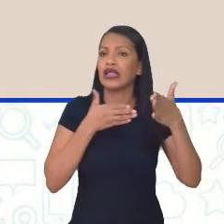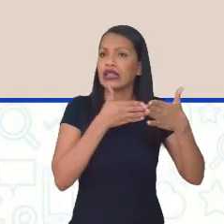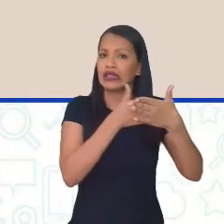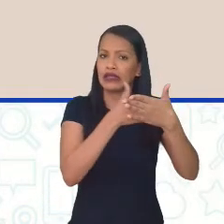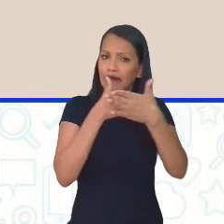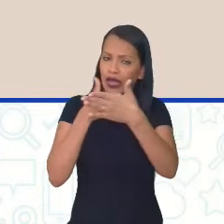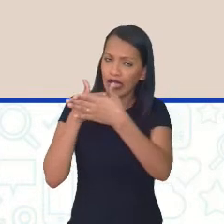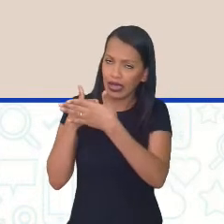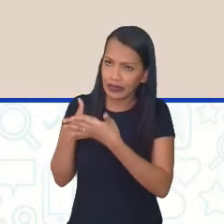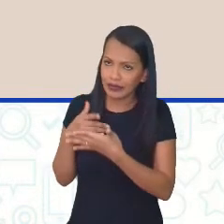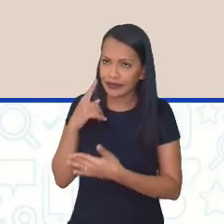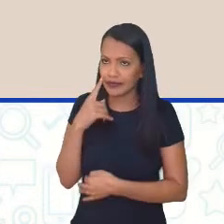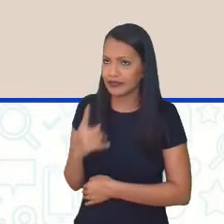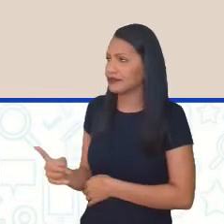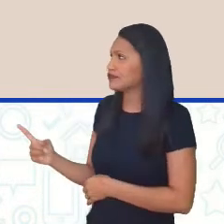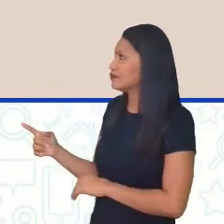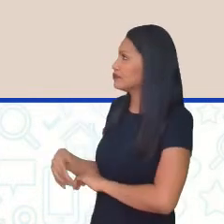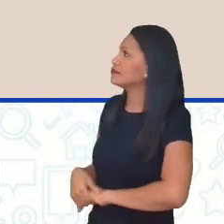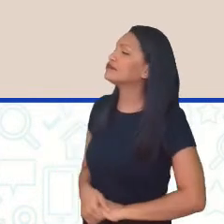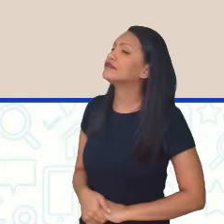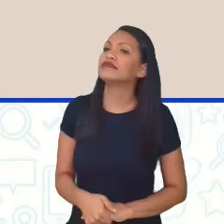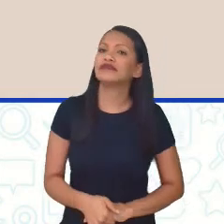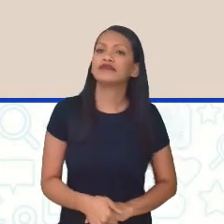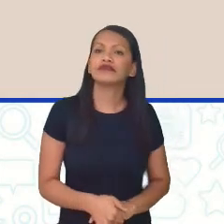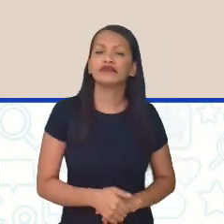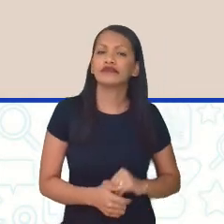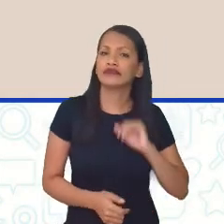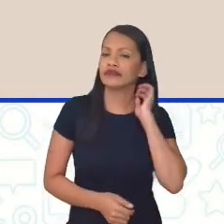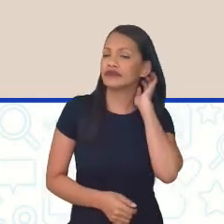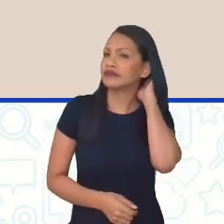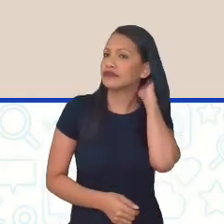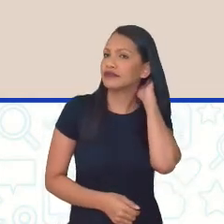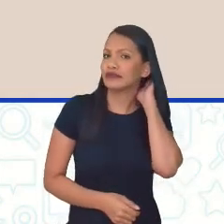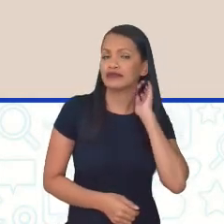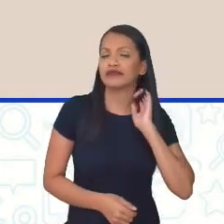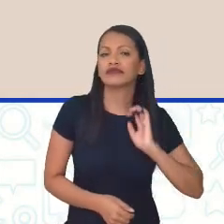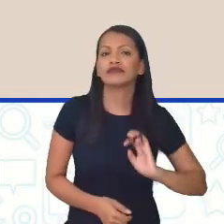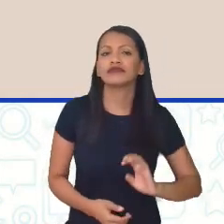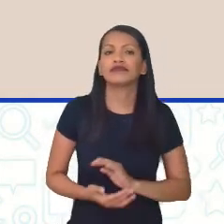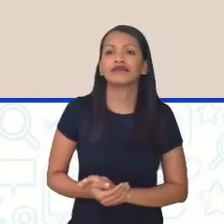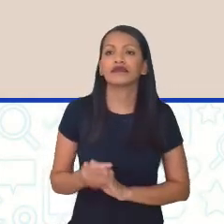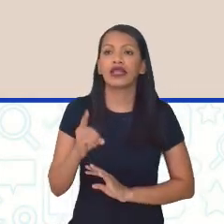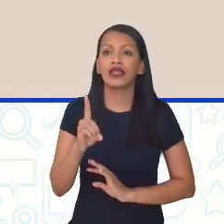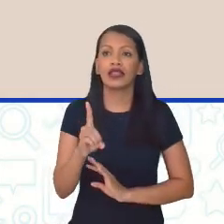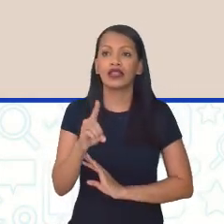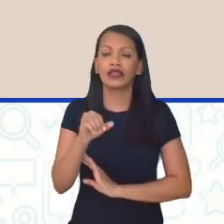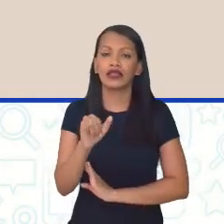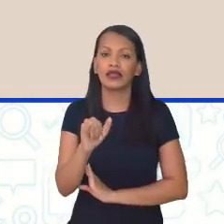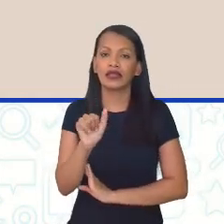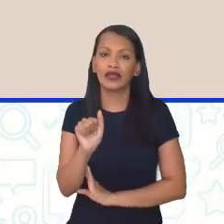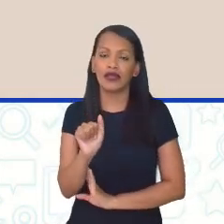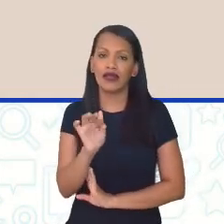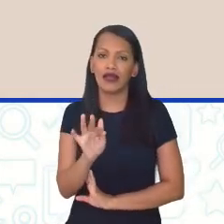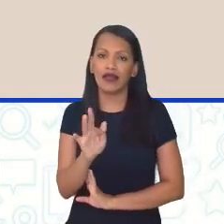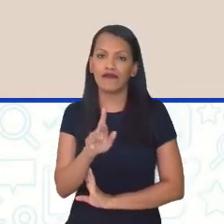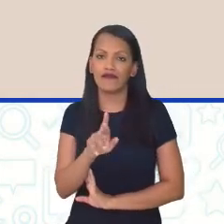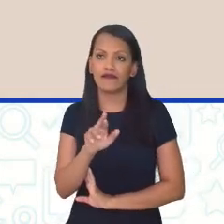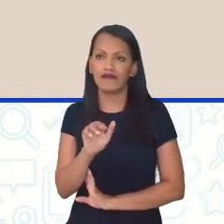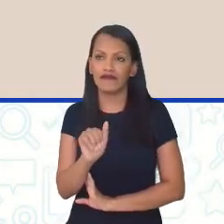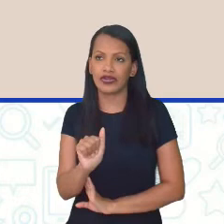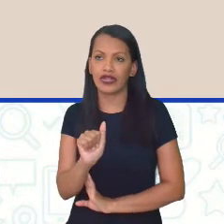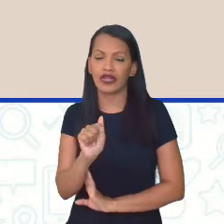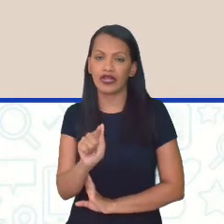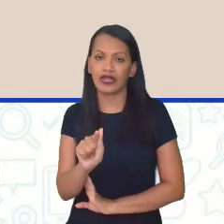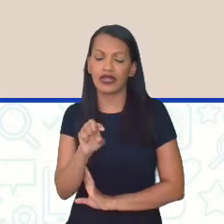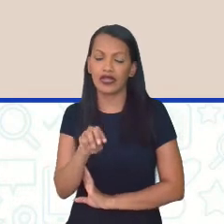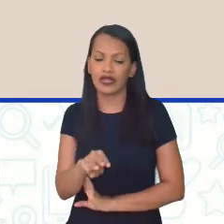barreira. E aqui o diafragma. O diafragma também é um método contraceptivo feminino de